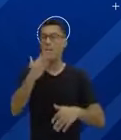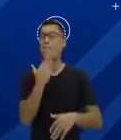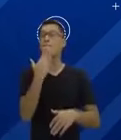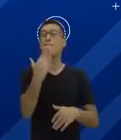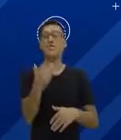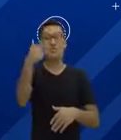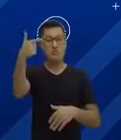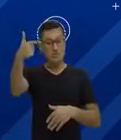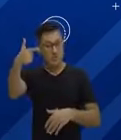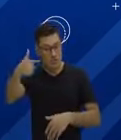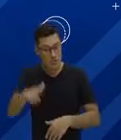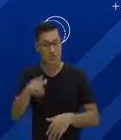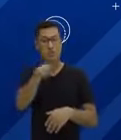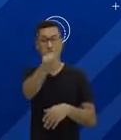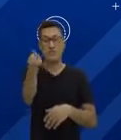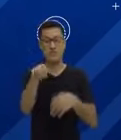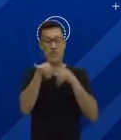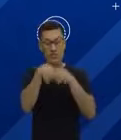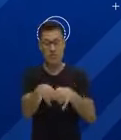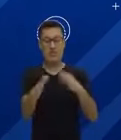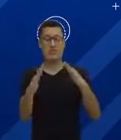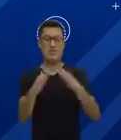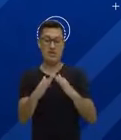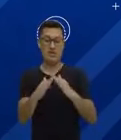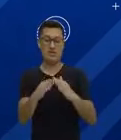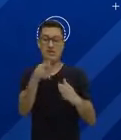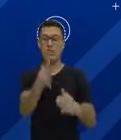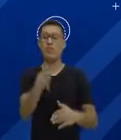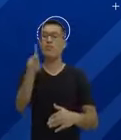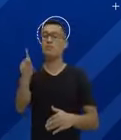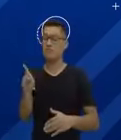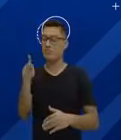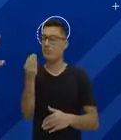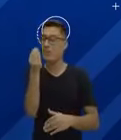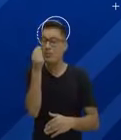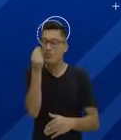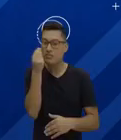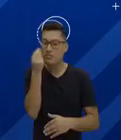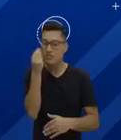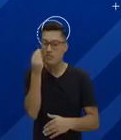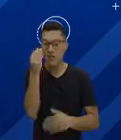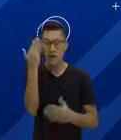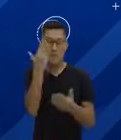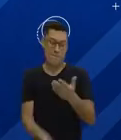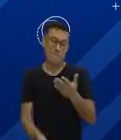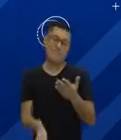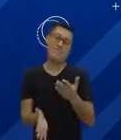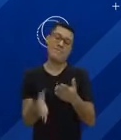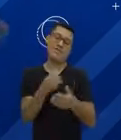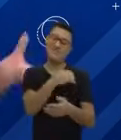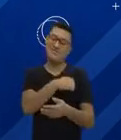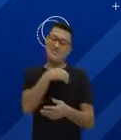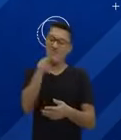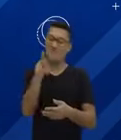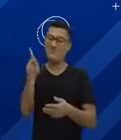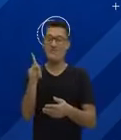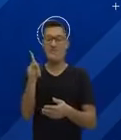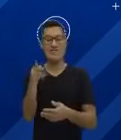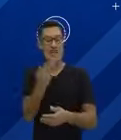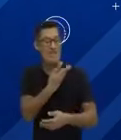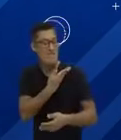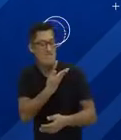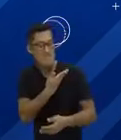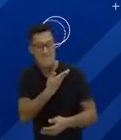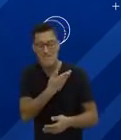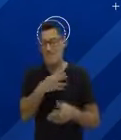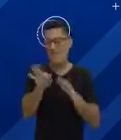novo, fiquem em casa. Professor, preste atenção, eu perdi a aula, minha tia, minha prima, minha irmã perdeu a